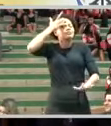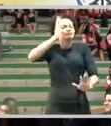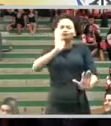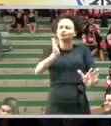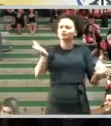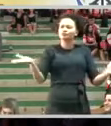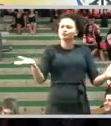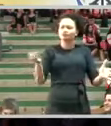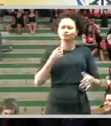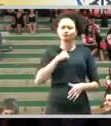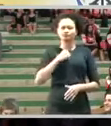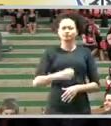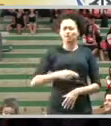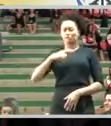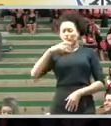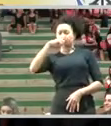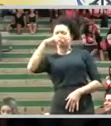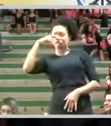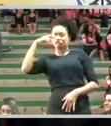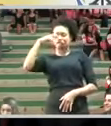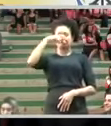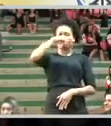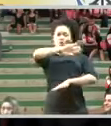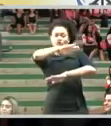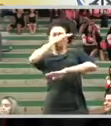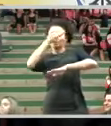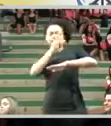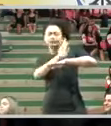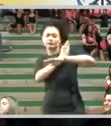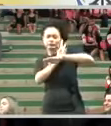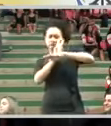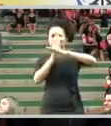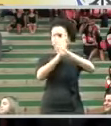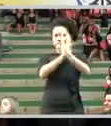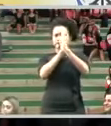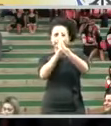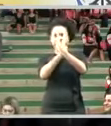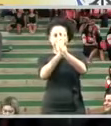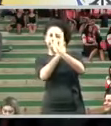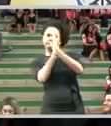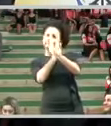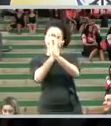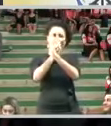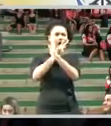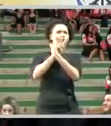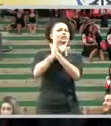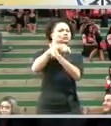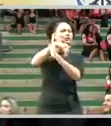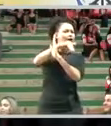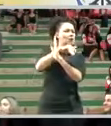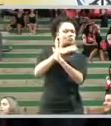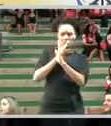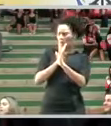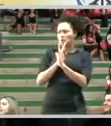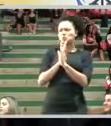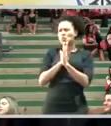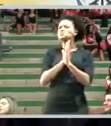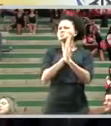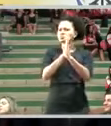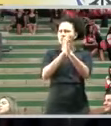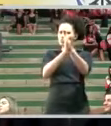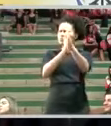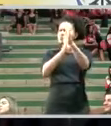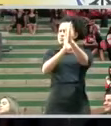E os sacerdotes filisteus por trás das montanhas. Está indo, está. Não desviou, não. Está indo direto,